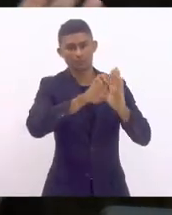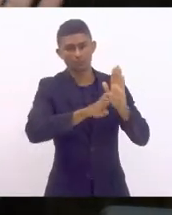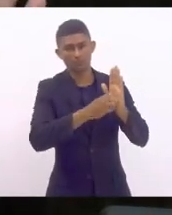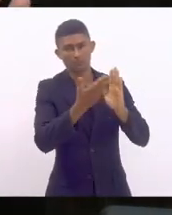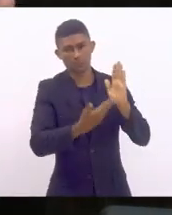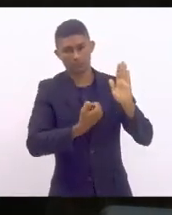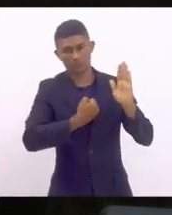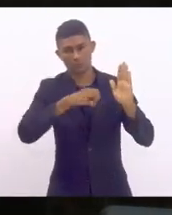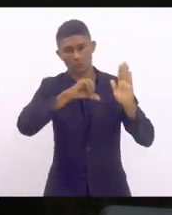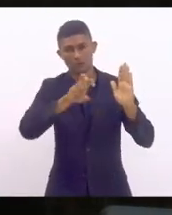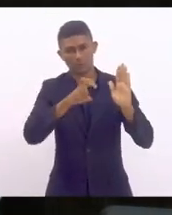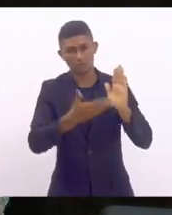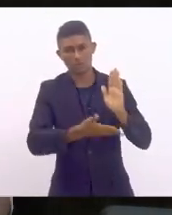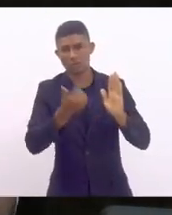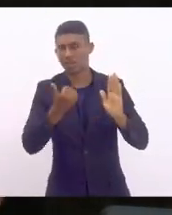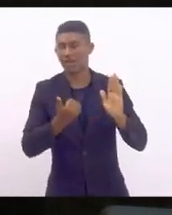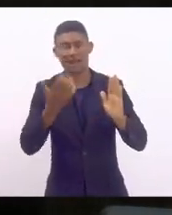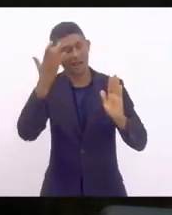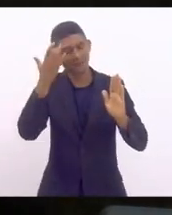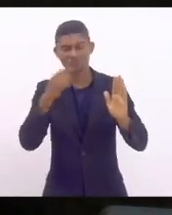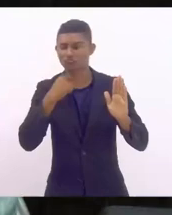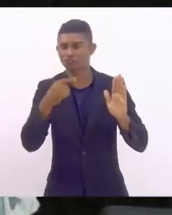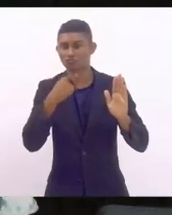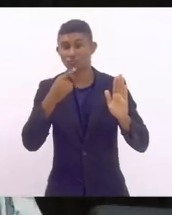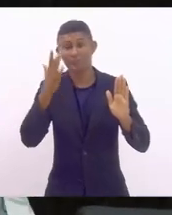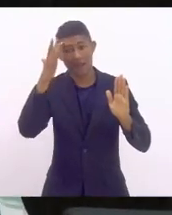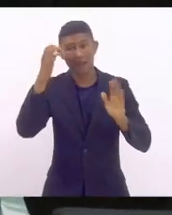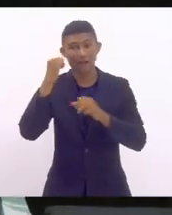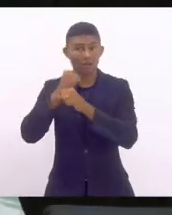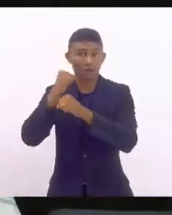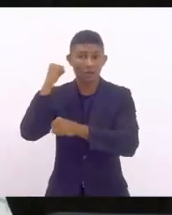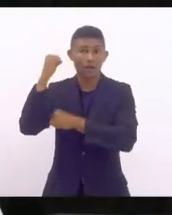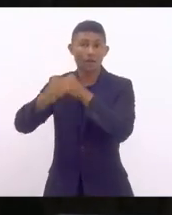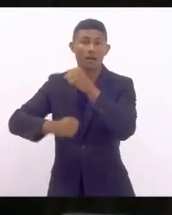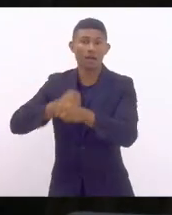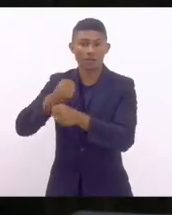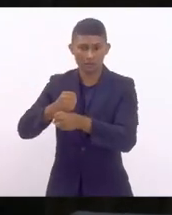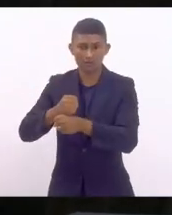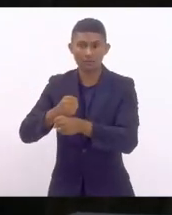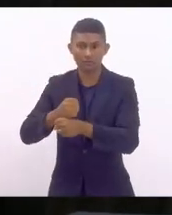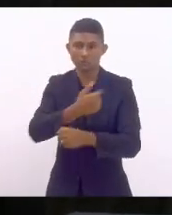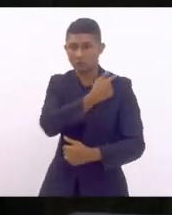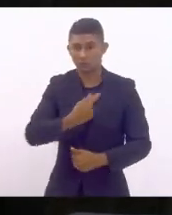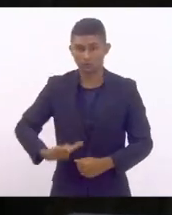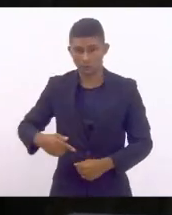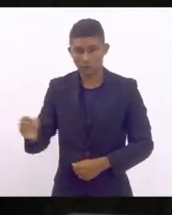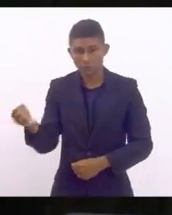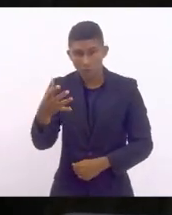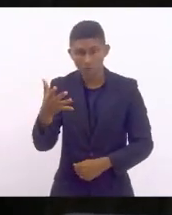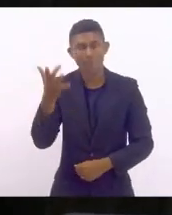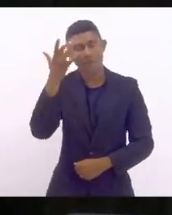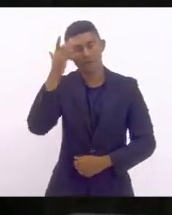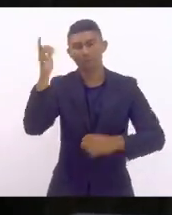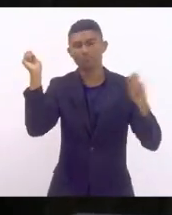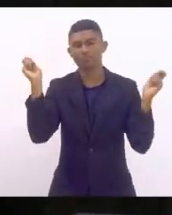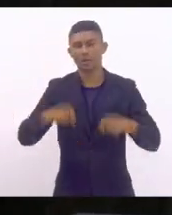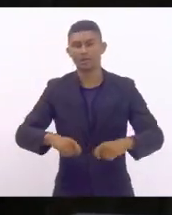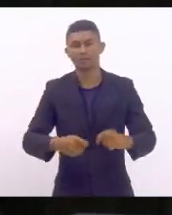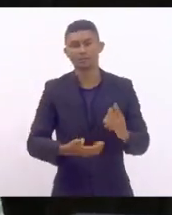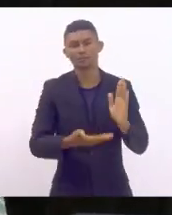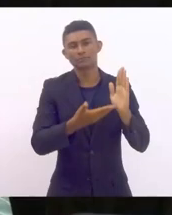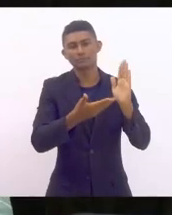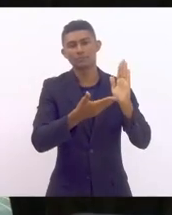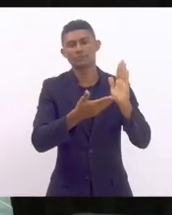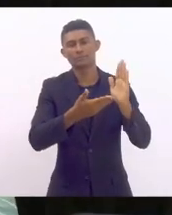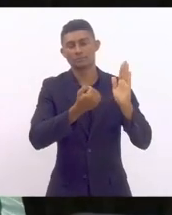a gente não consegue nesse mandar mas eu acho que no próximo a gente consegue se o país conseguir mudar o quadro